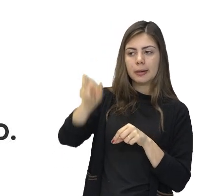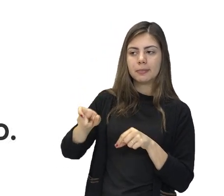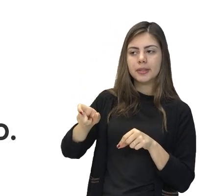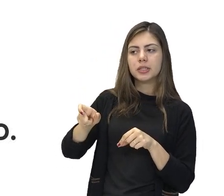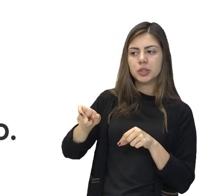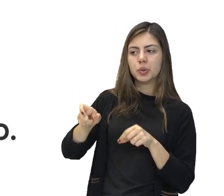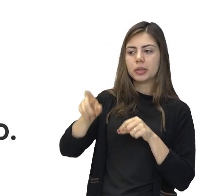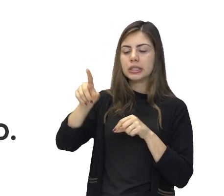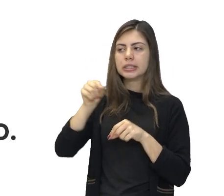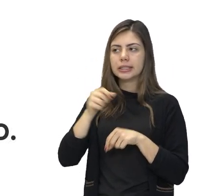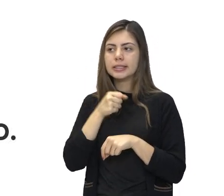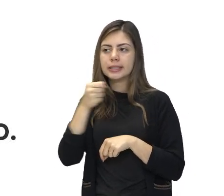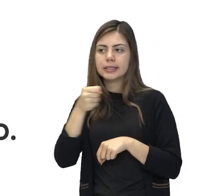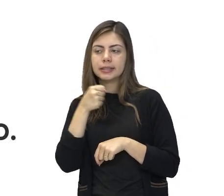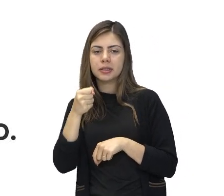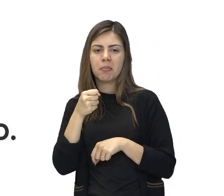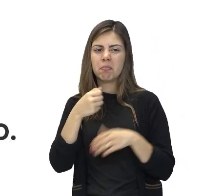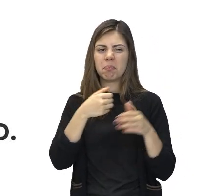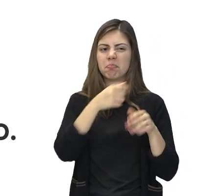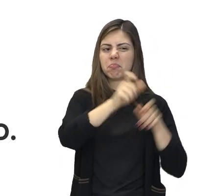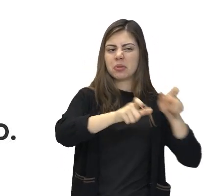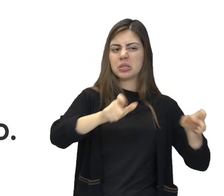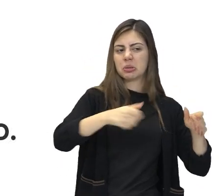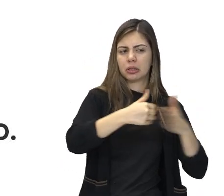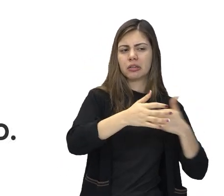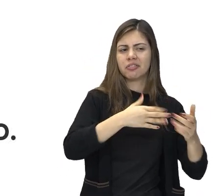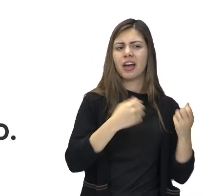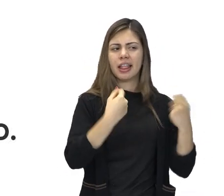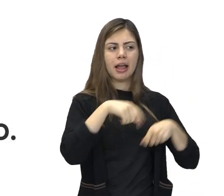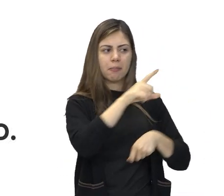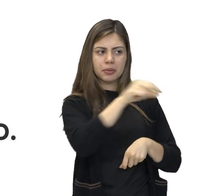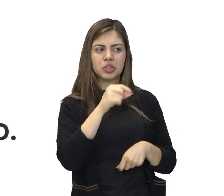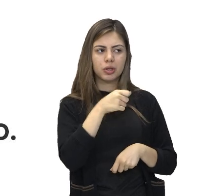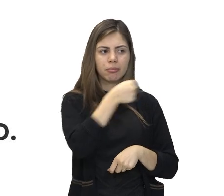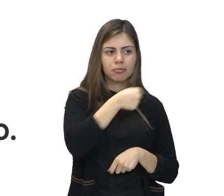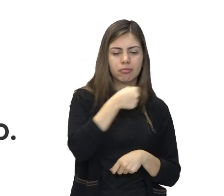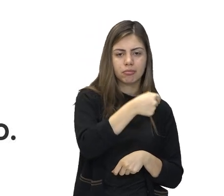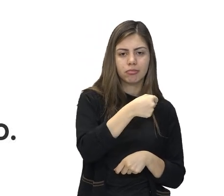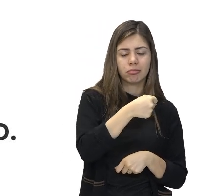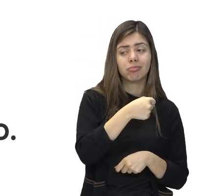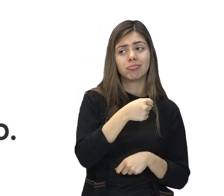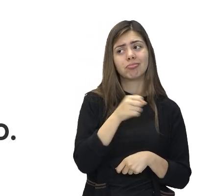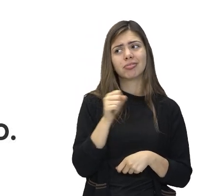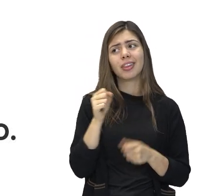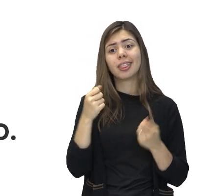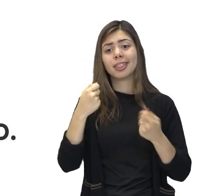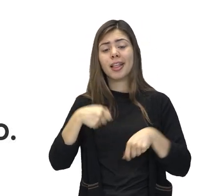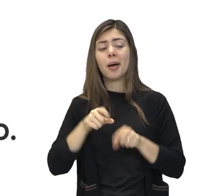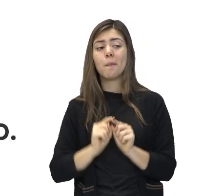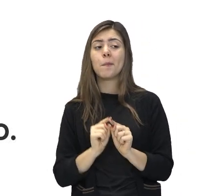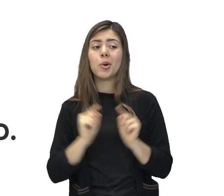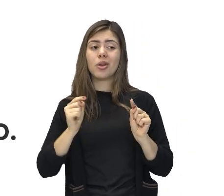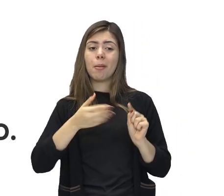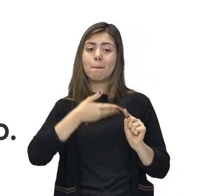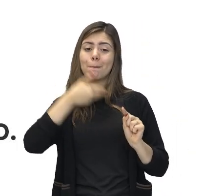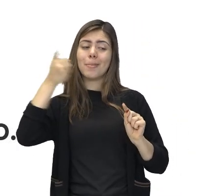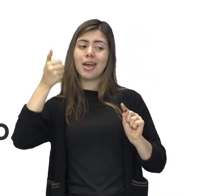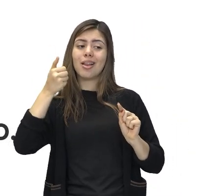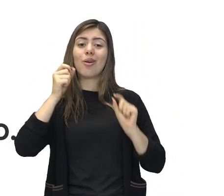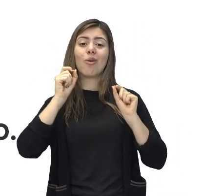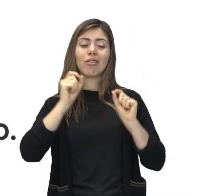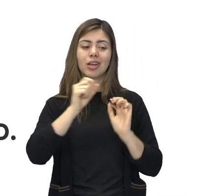ser entrevistado? Qualquer pessoa pode ser entrevistado? Sim, mas é bom que nós tenhamos critérios para isso,